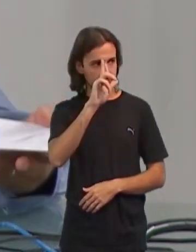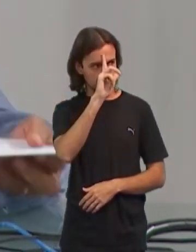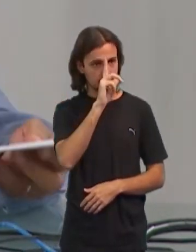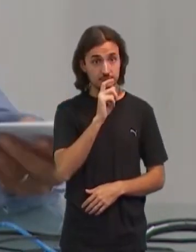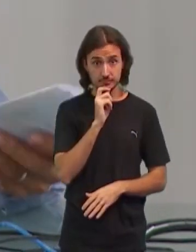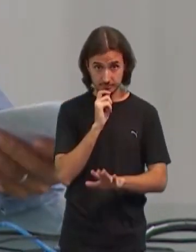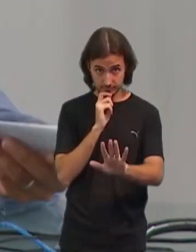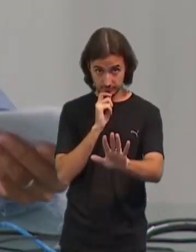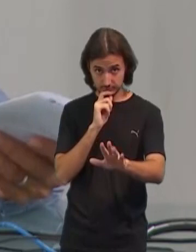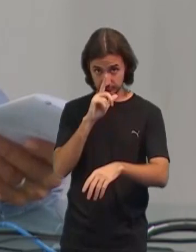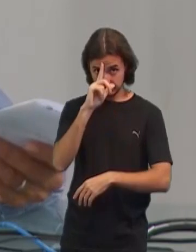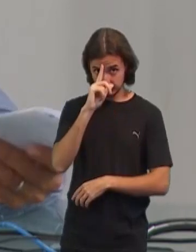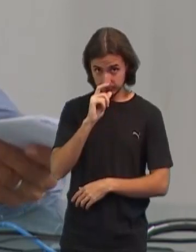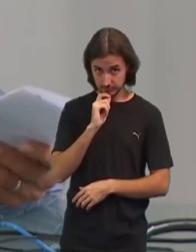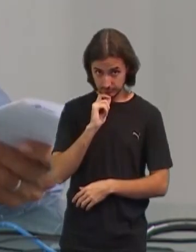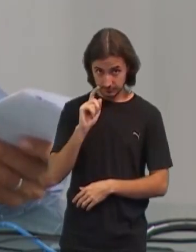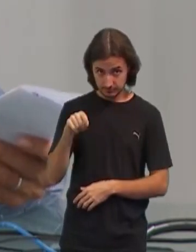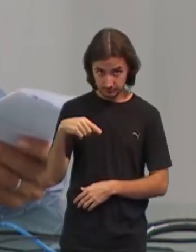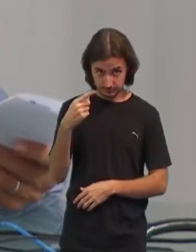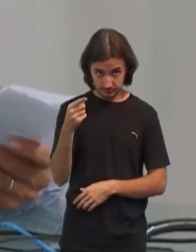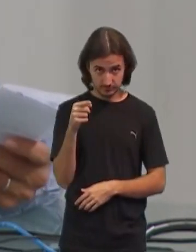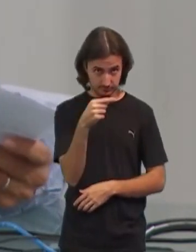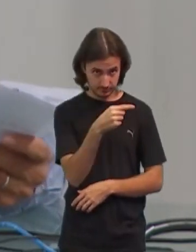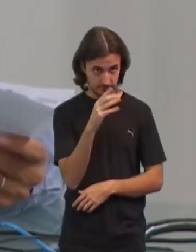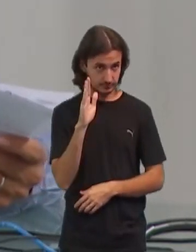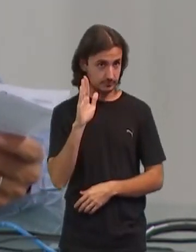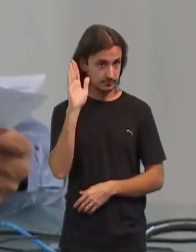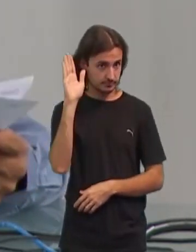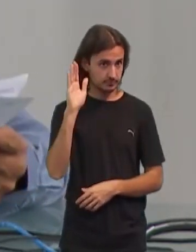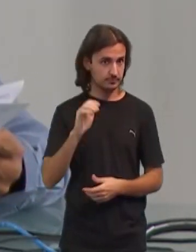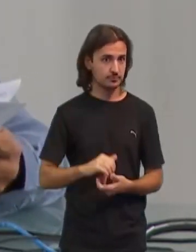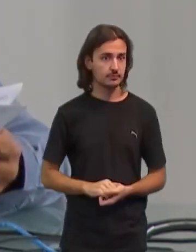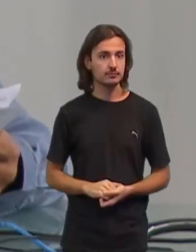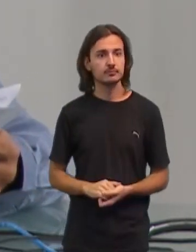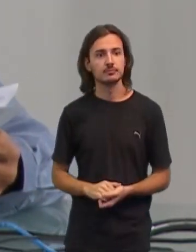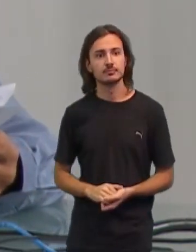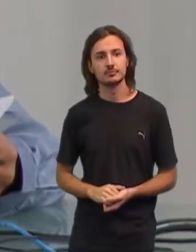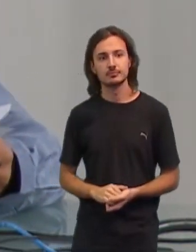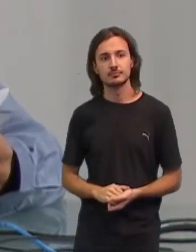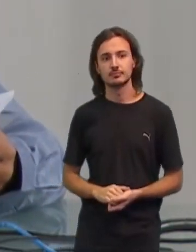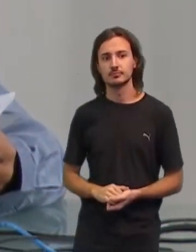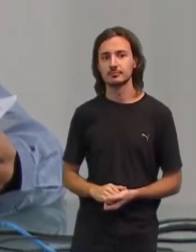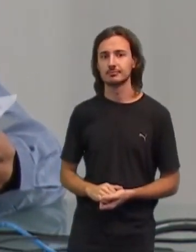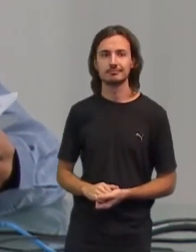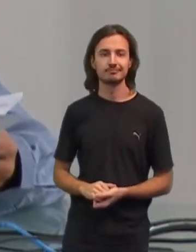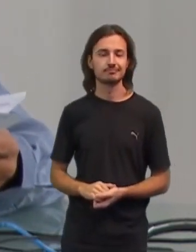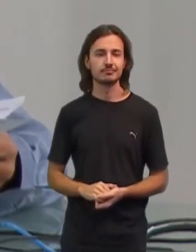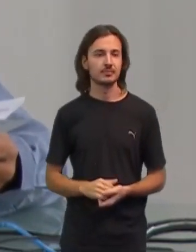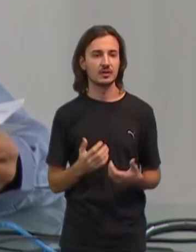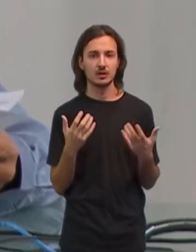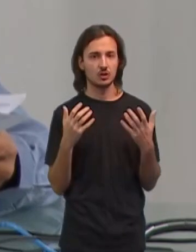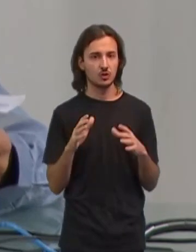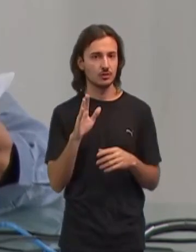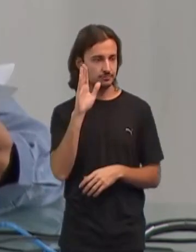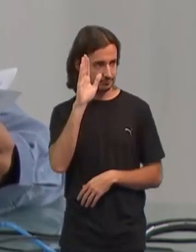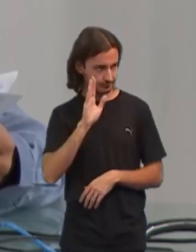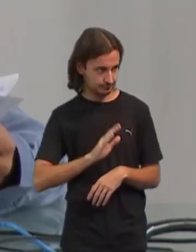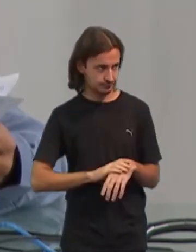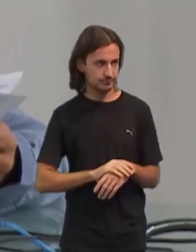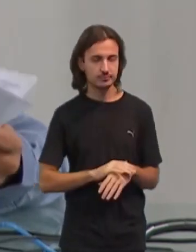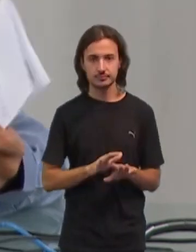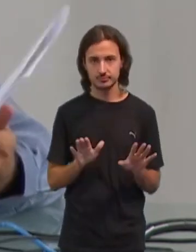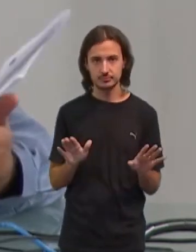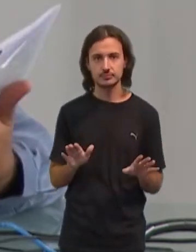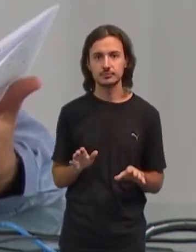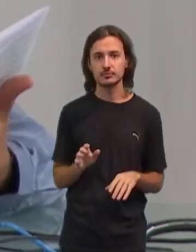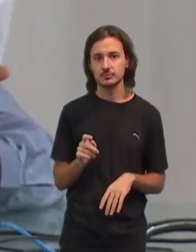era a próxima inscrita para o dia de hoje, mas ela declinou da palavra, não vai fazer mais uso. Antes ainda, vereador, do pela